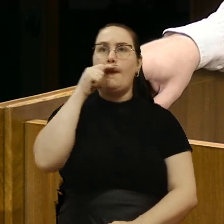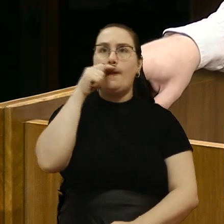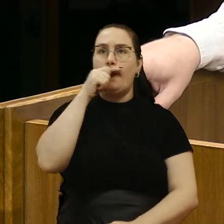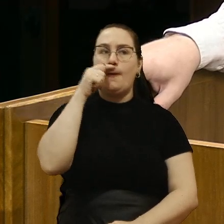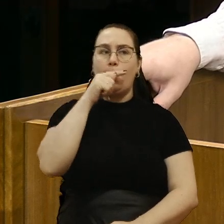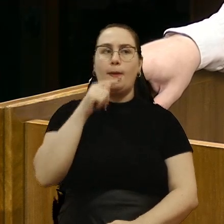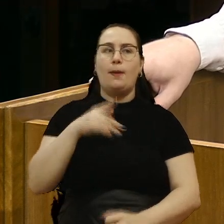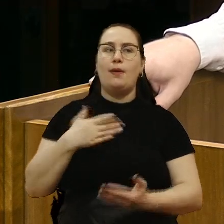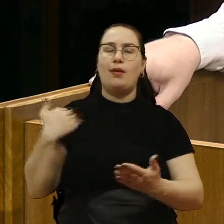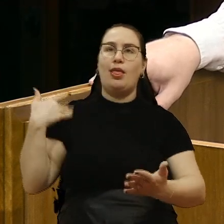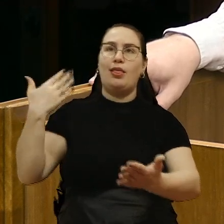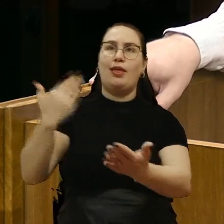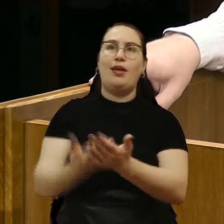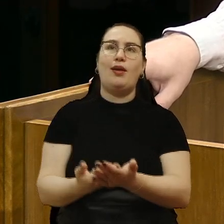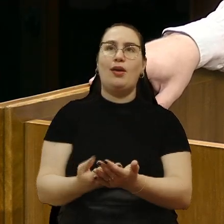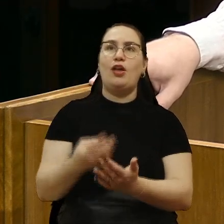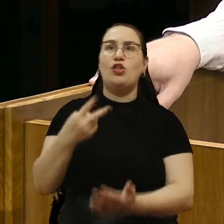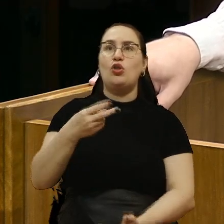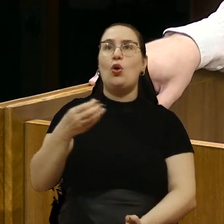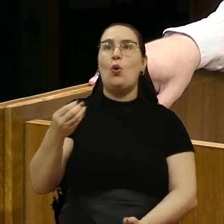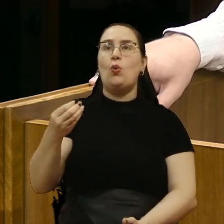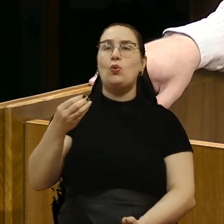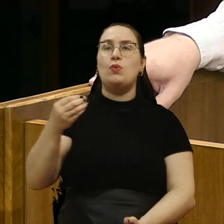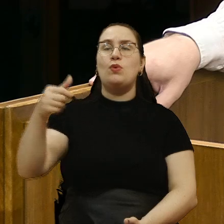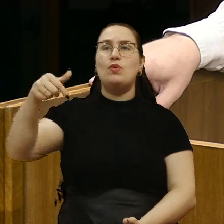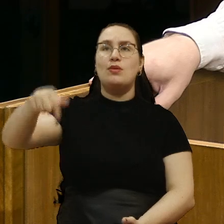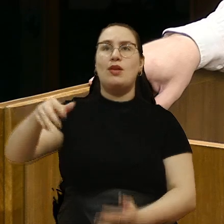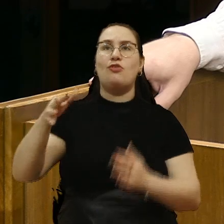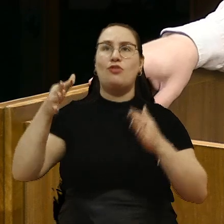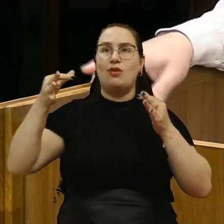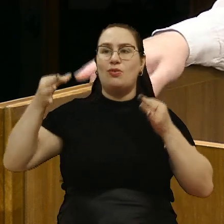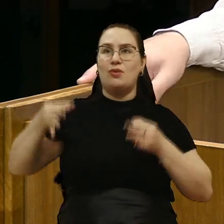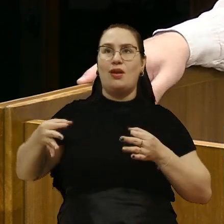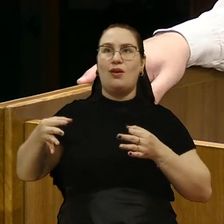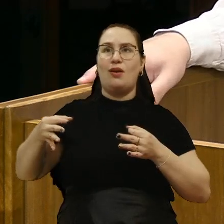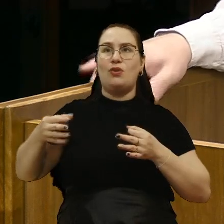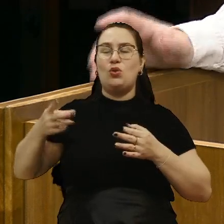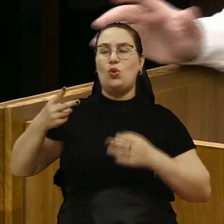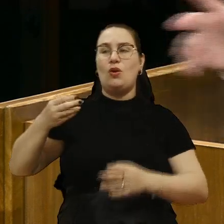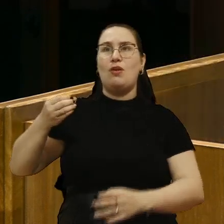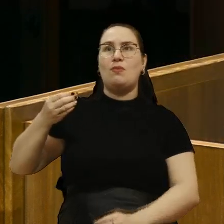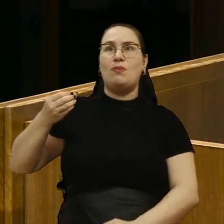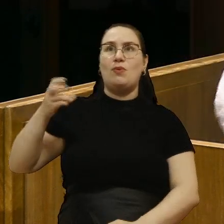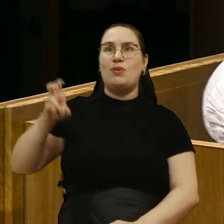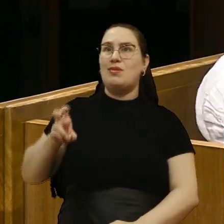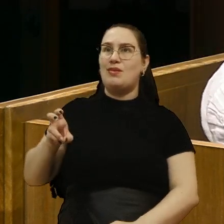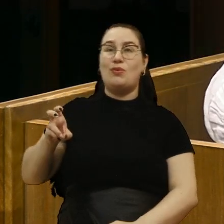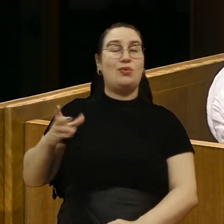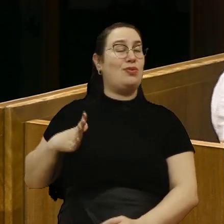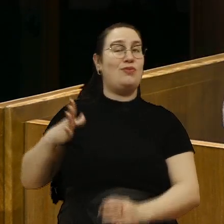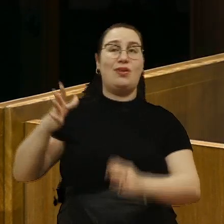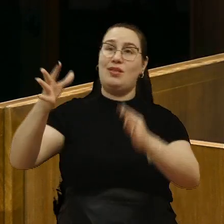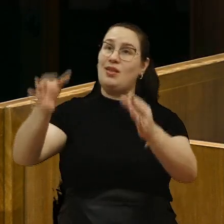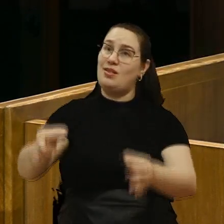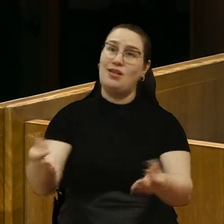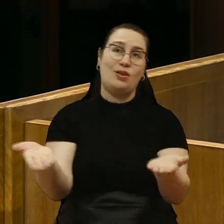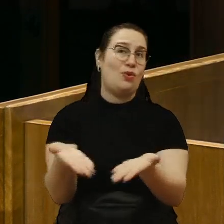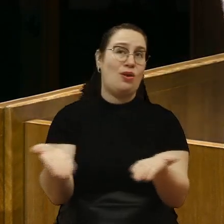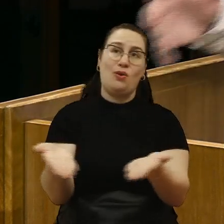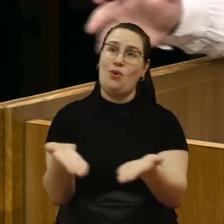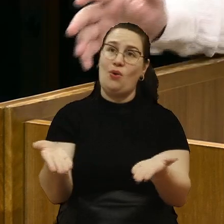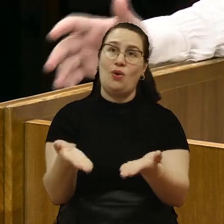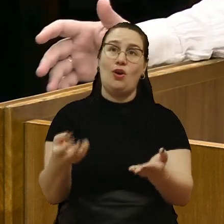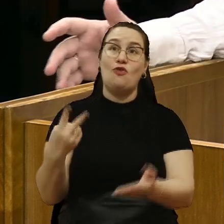Se algo deu certo em 2007, vereador Lucas, 2005, não vai dar certo mais agora.